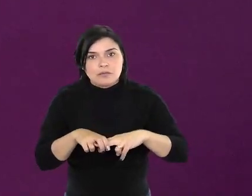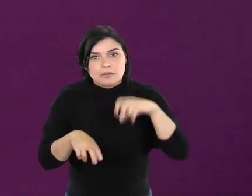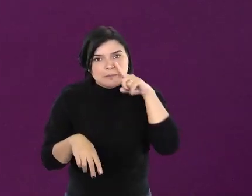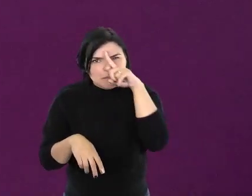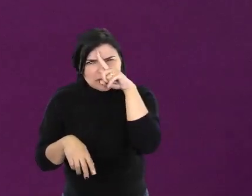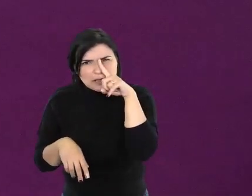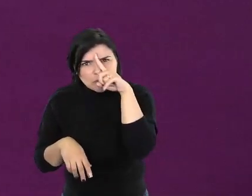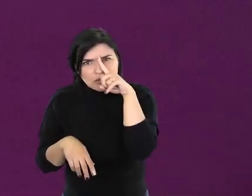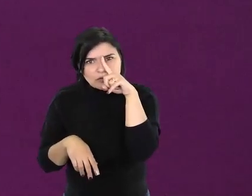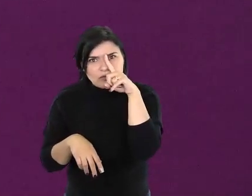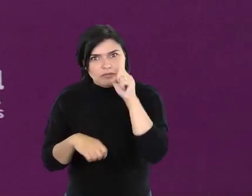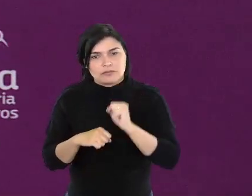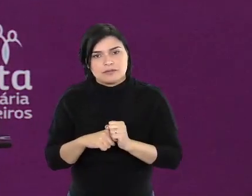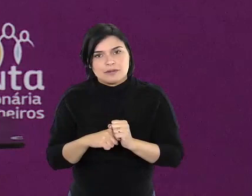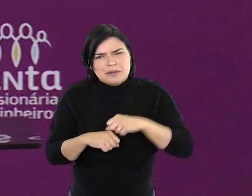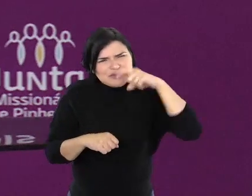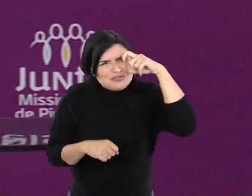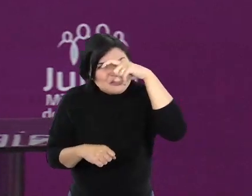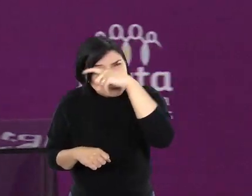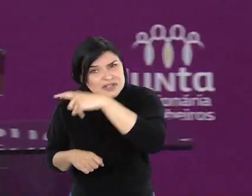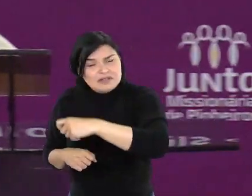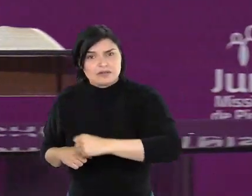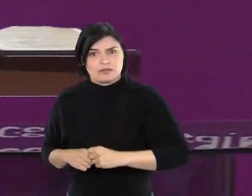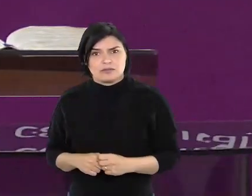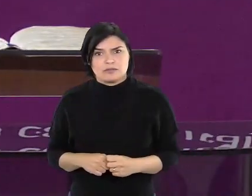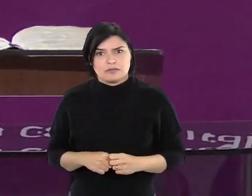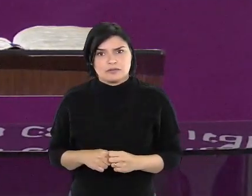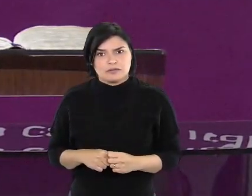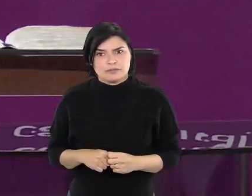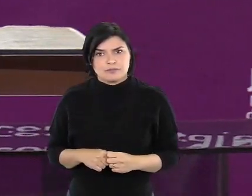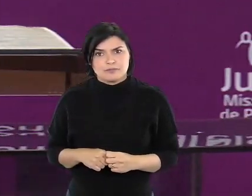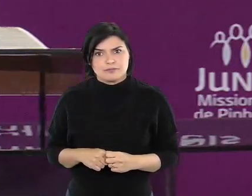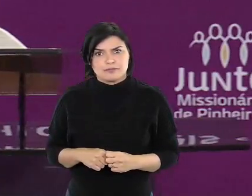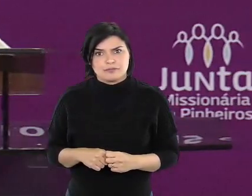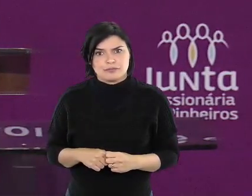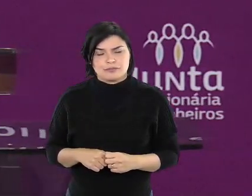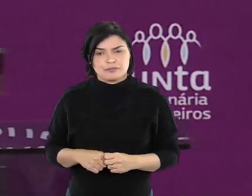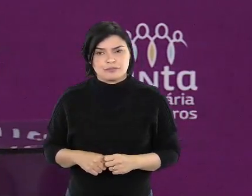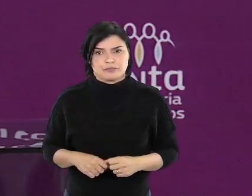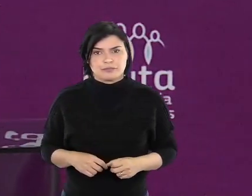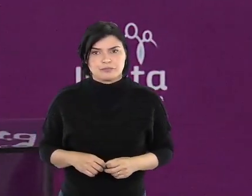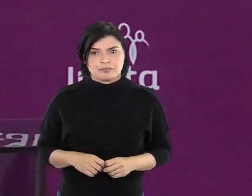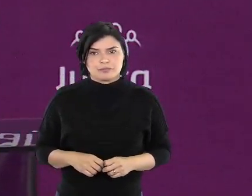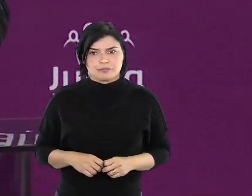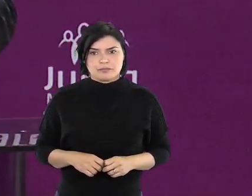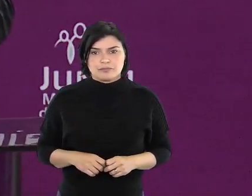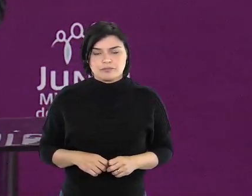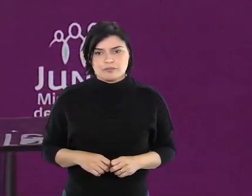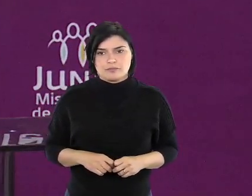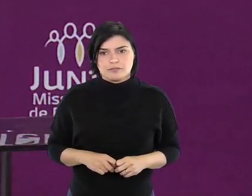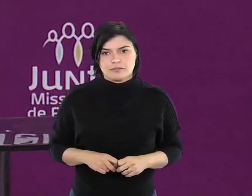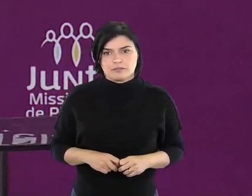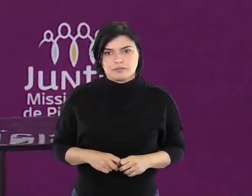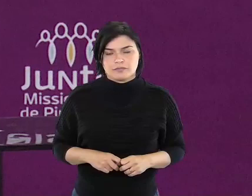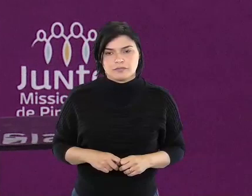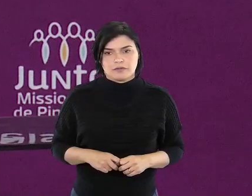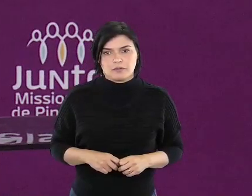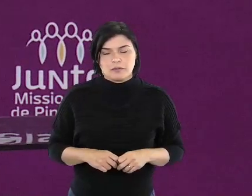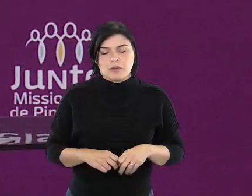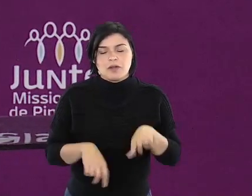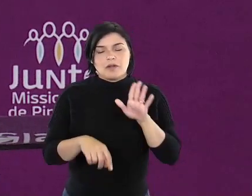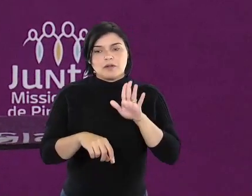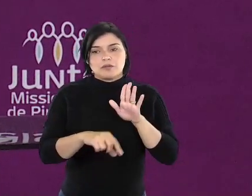mas aqui o termo que eu mais me identifico quando Paulo vai dizer Versículo 2